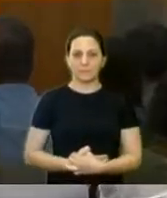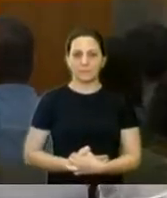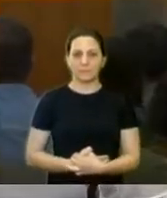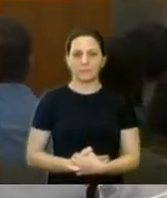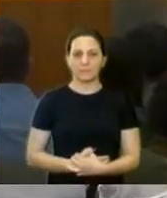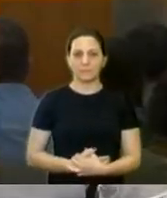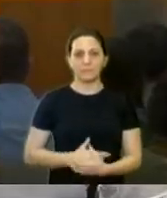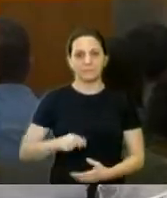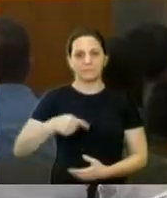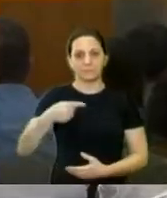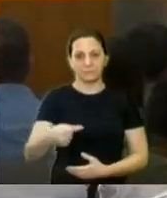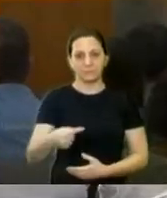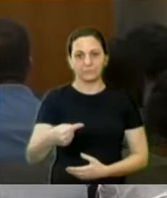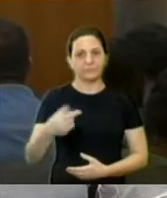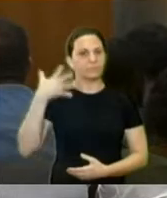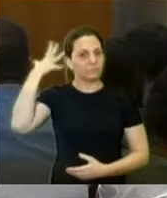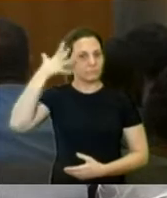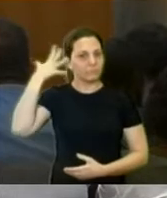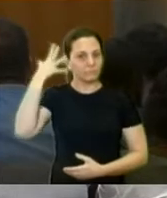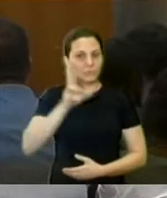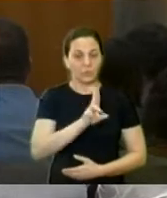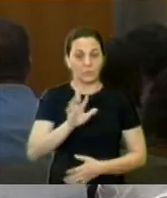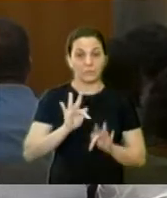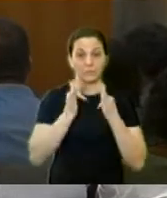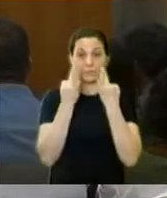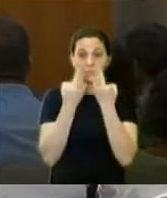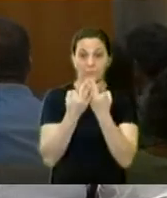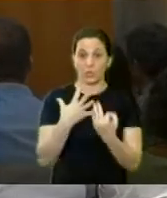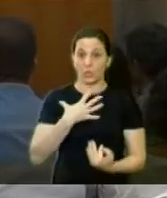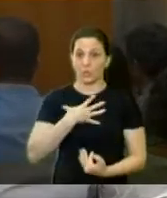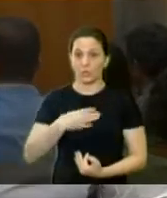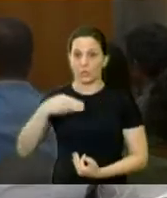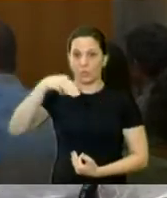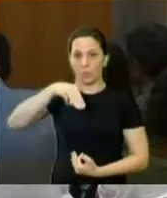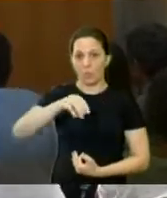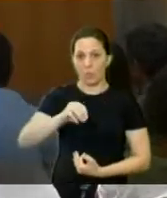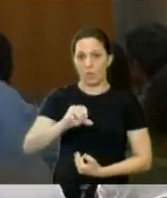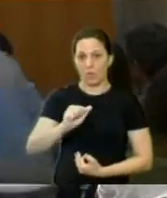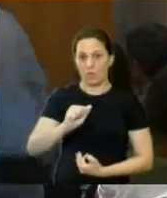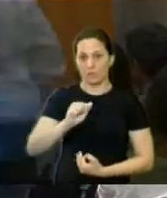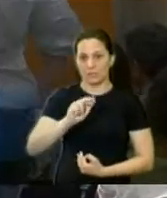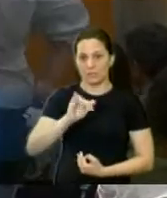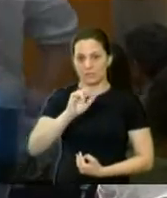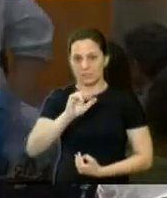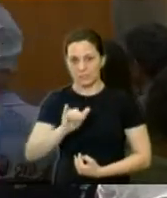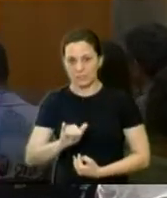Na sequência, com a palavra, falando em nome da família, o filho Moacir de Freitas Júnior.